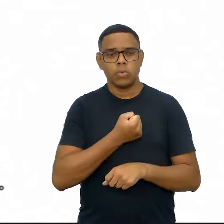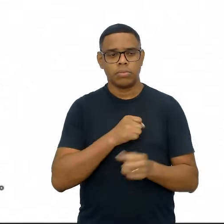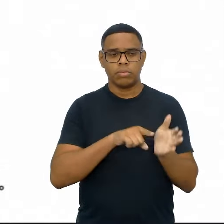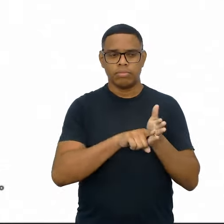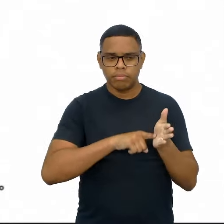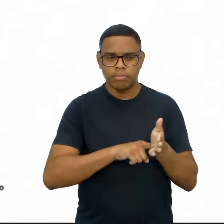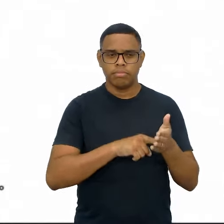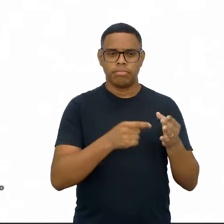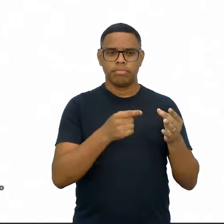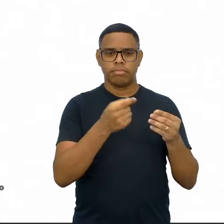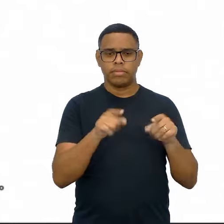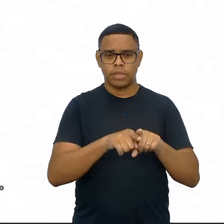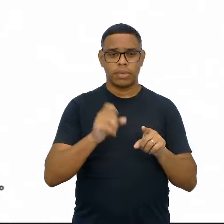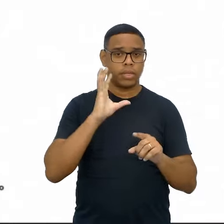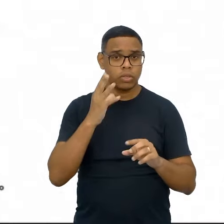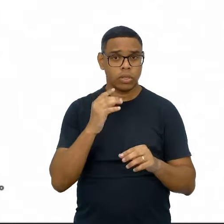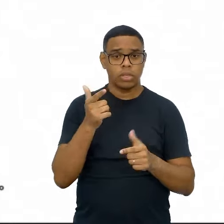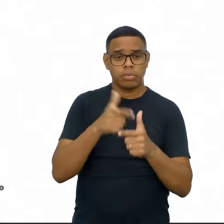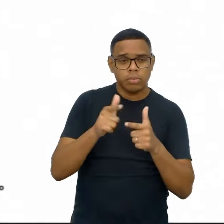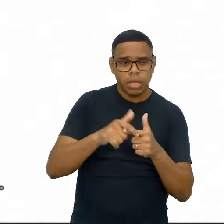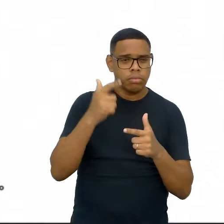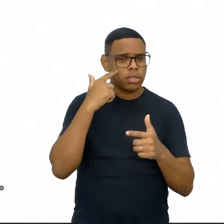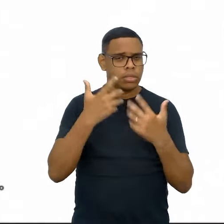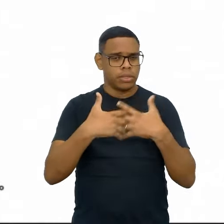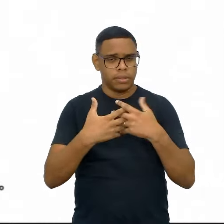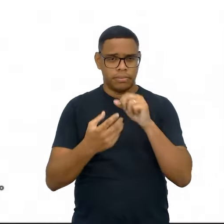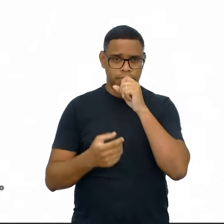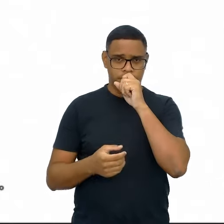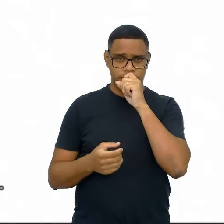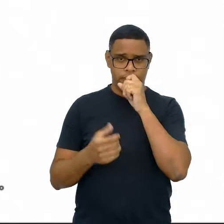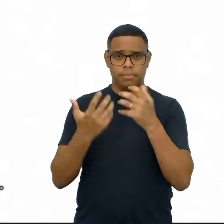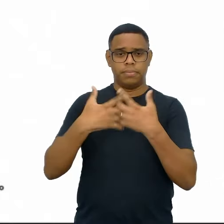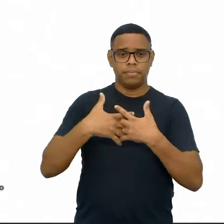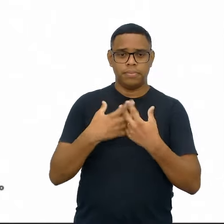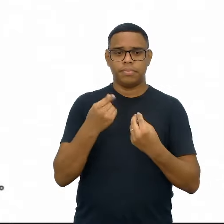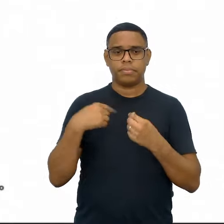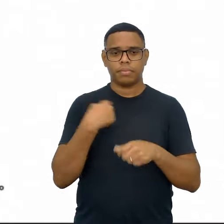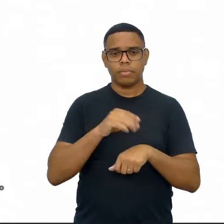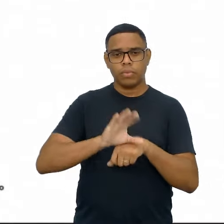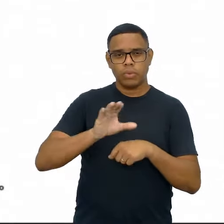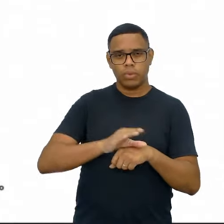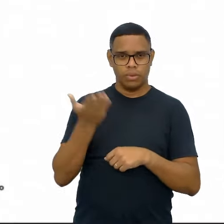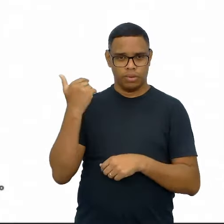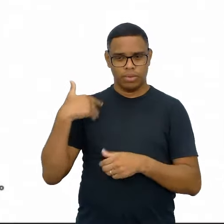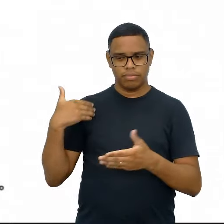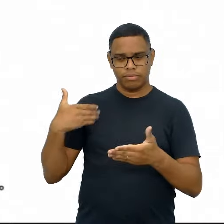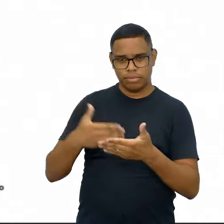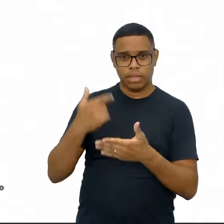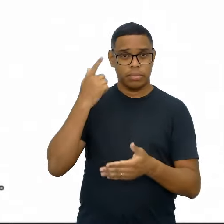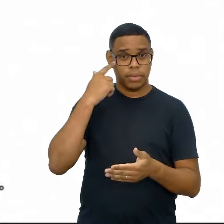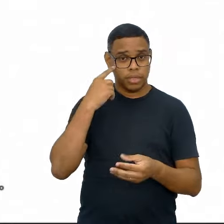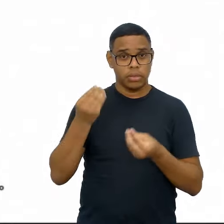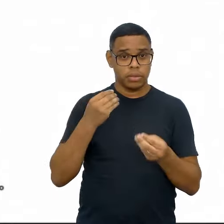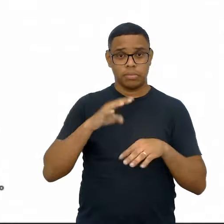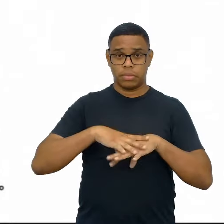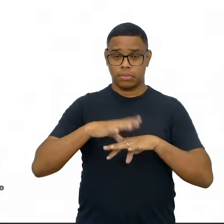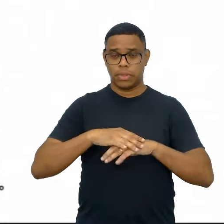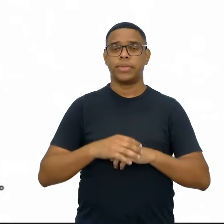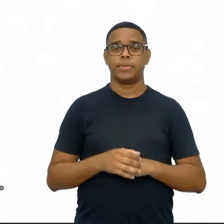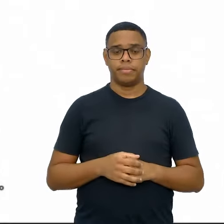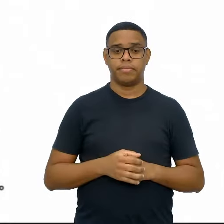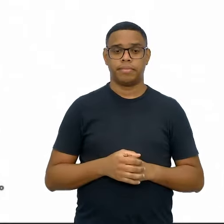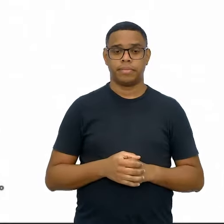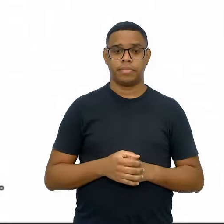né, e também na resolução de problemas, né, como a gente indicou durante as nossas formações que tratou no pensamento aritmético, por exemplo,